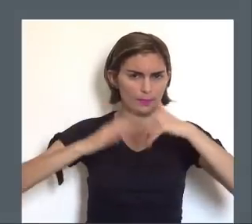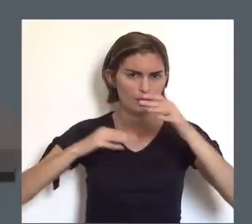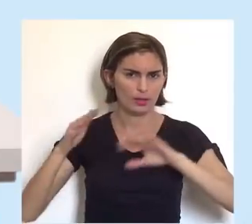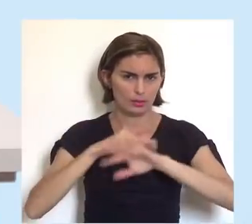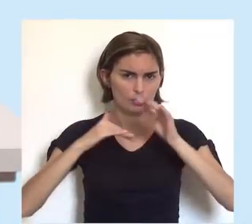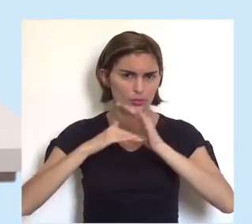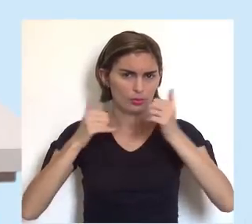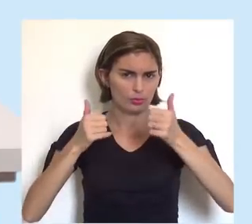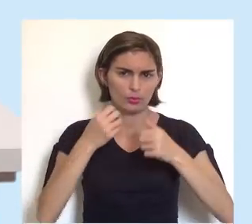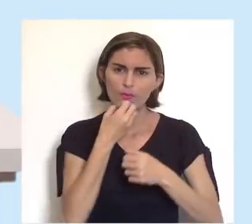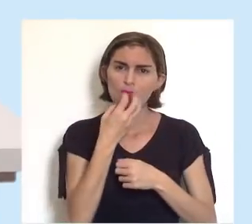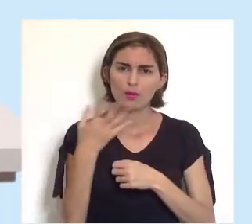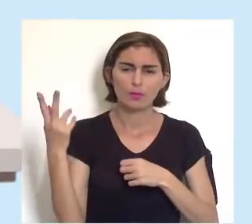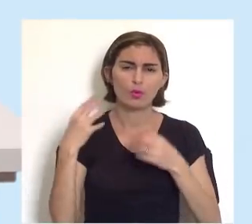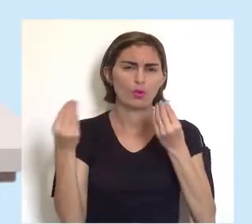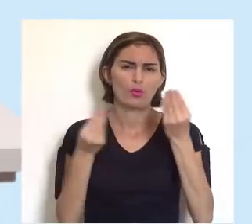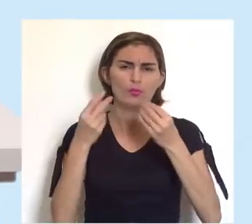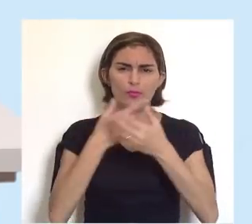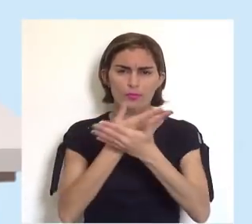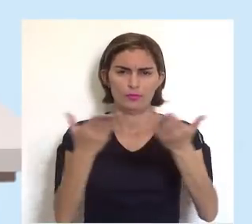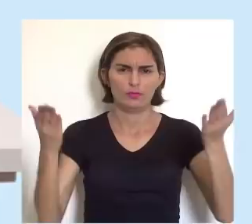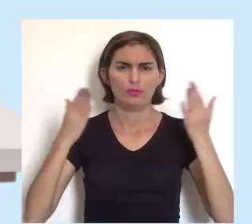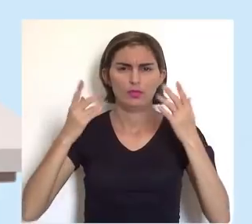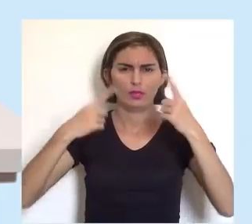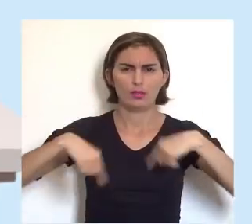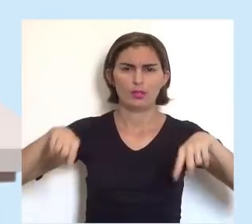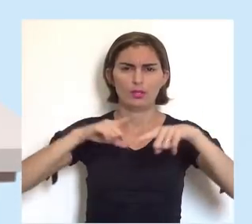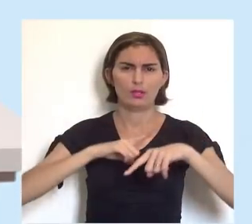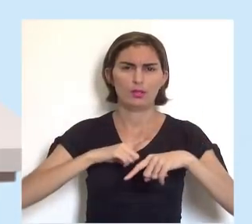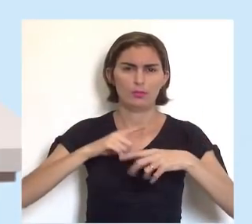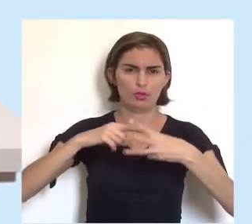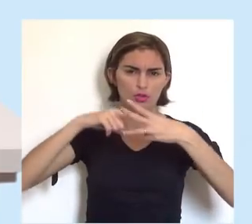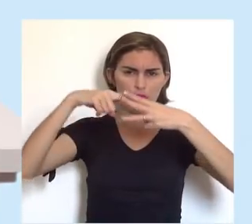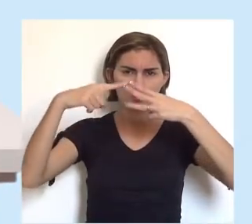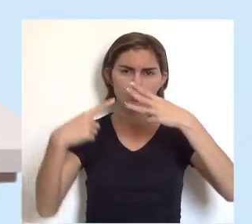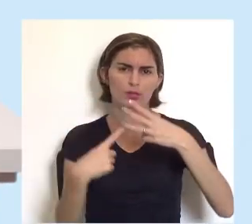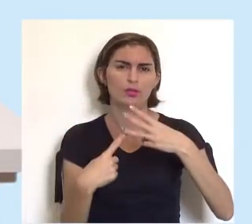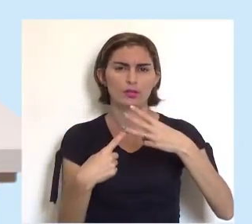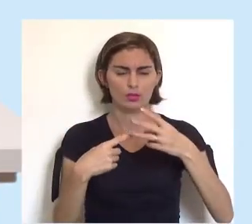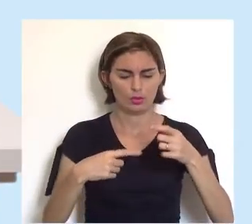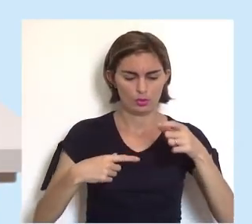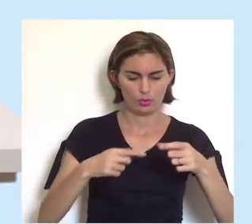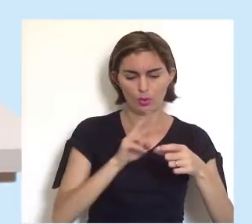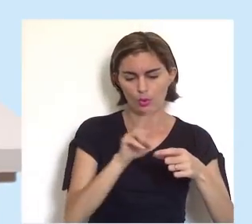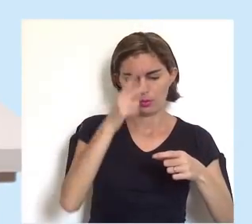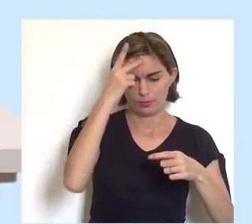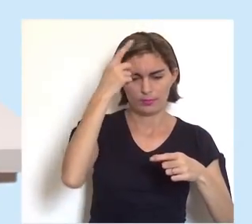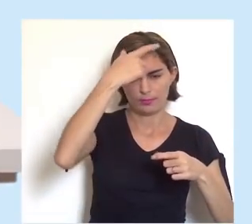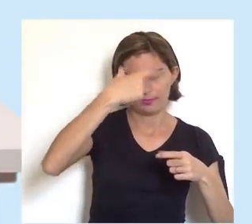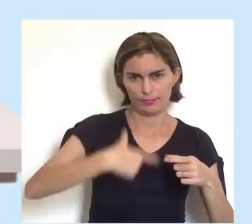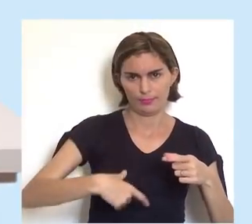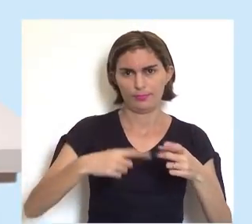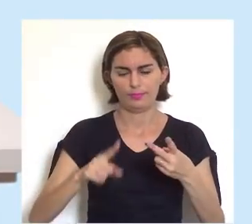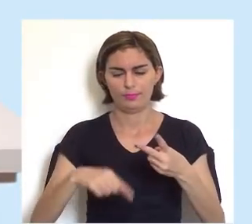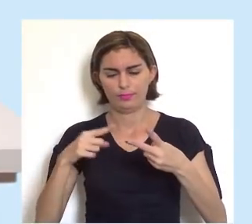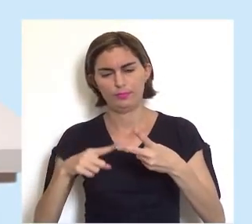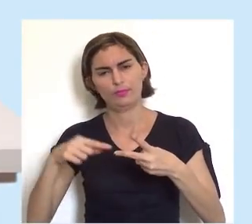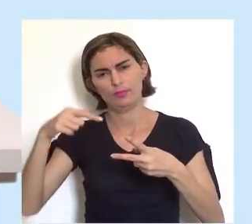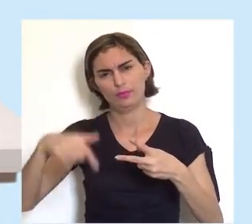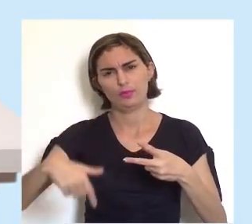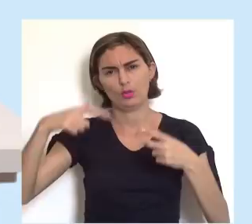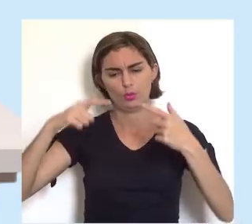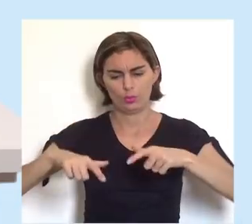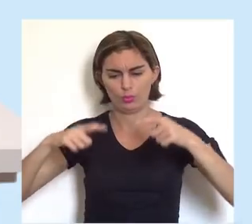isso? Bom, pessoal, como vocês podem ver, aqui nós temos os 3 potinhos já. Ó. Potinho com o nome dos personagens, aqui com